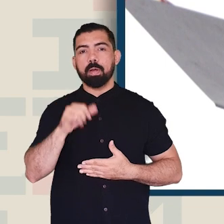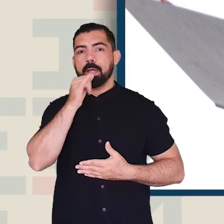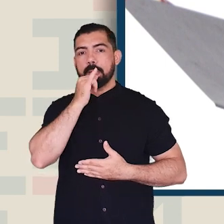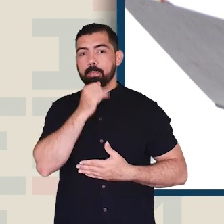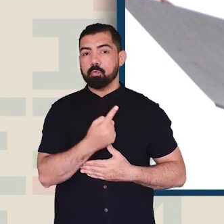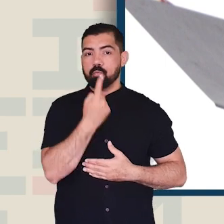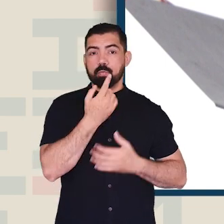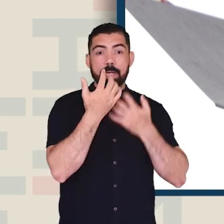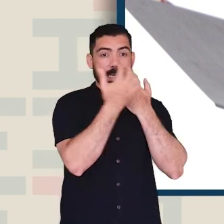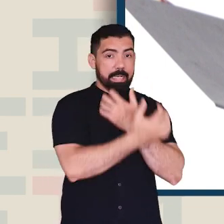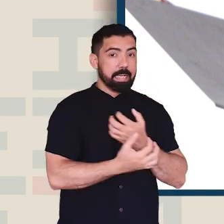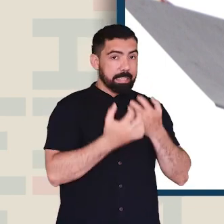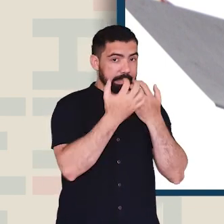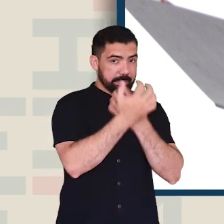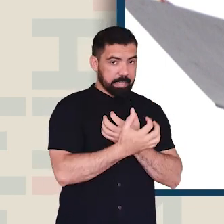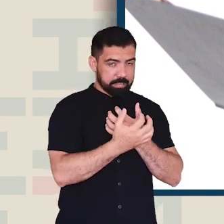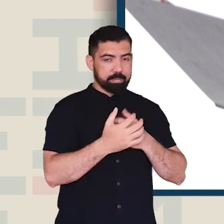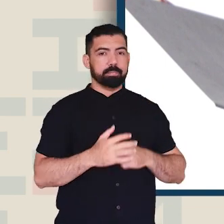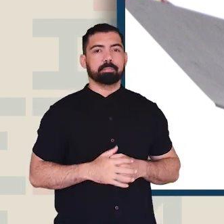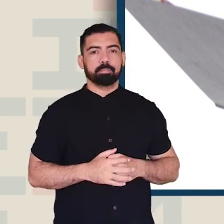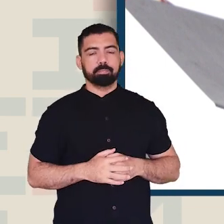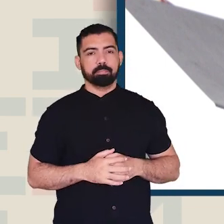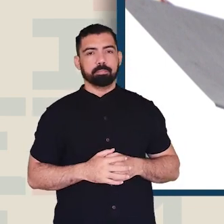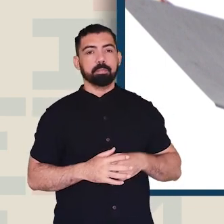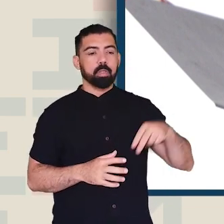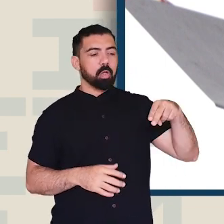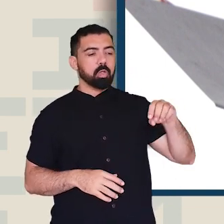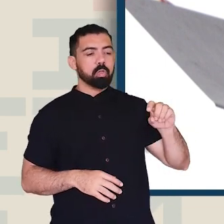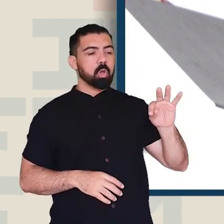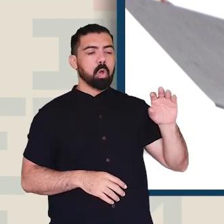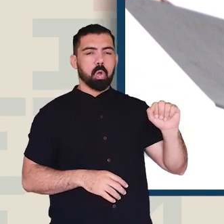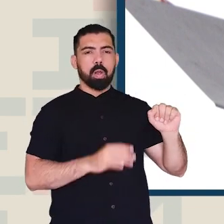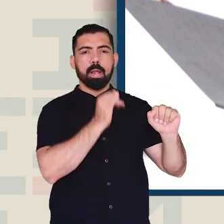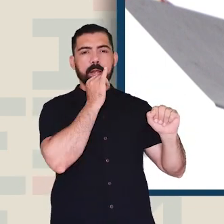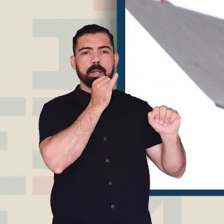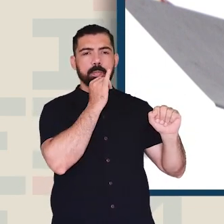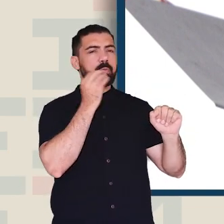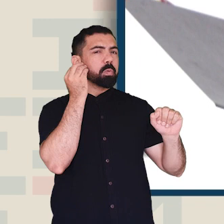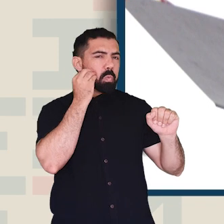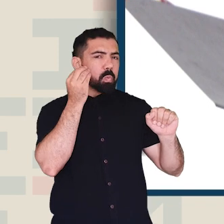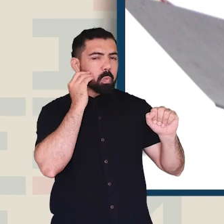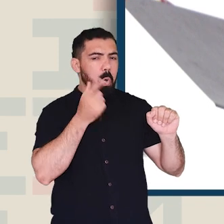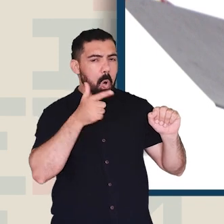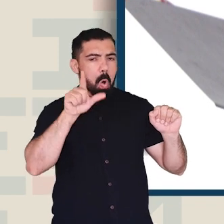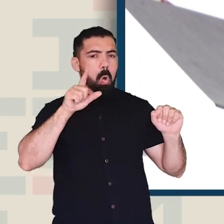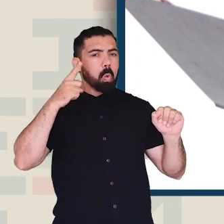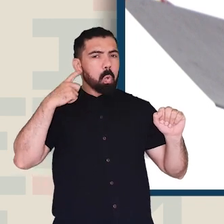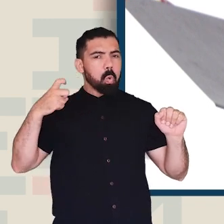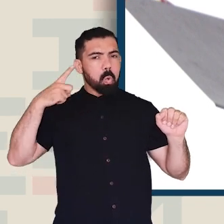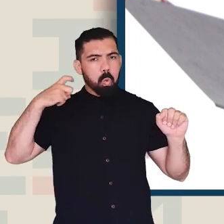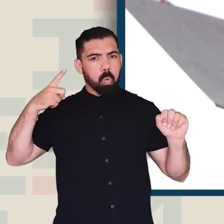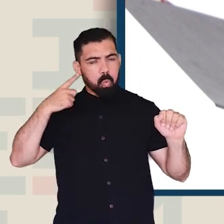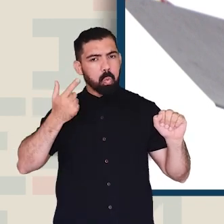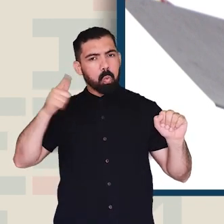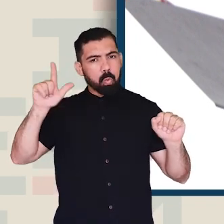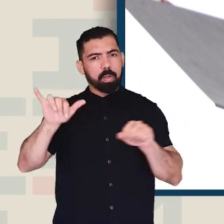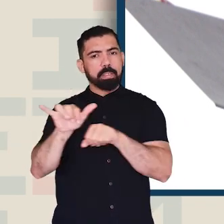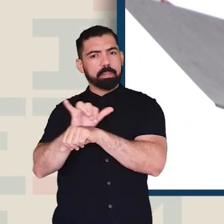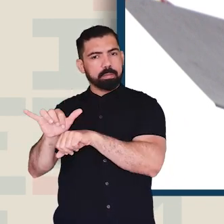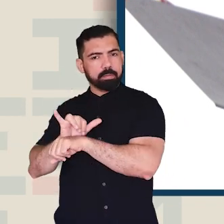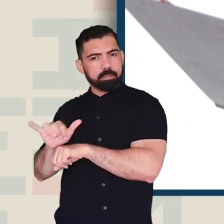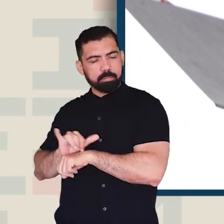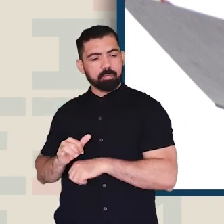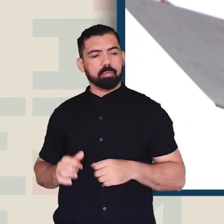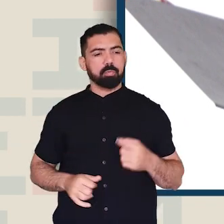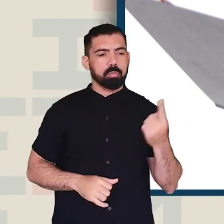eu cantar essa nota, porque que eu não, eles saíram testando, né? Empiricamente, testando outras. Enquanto